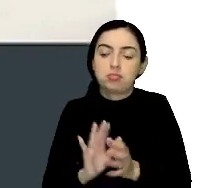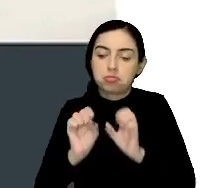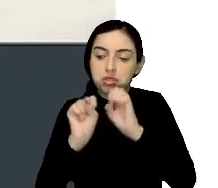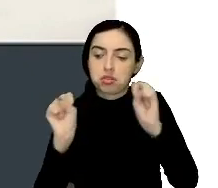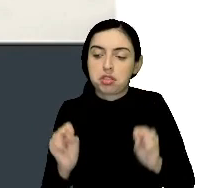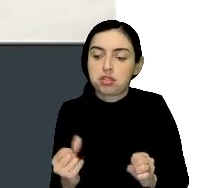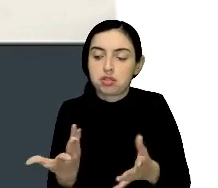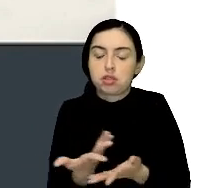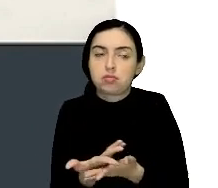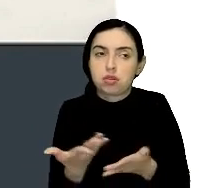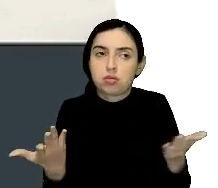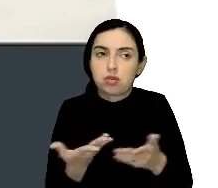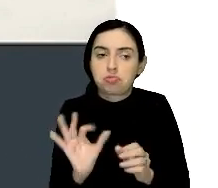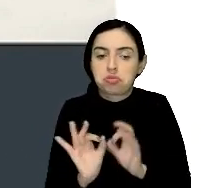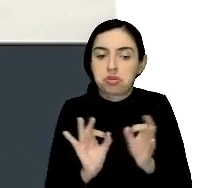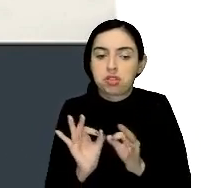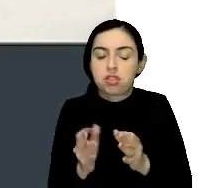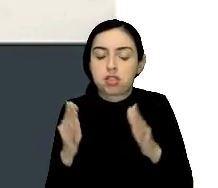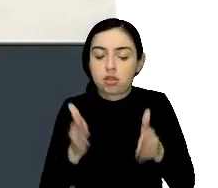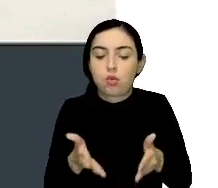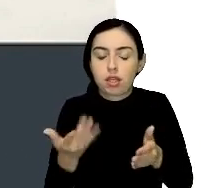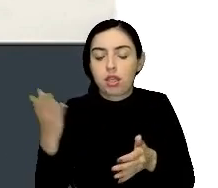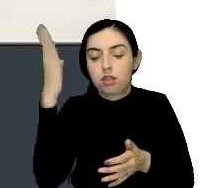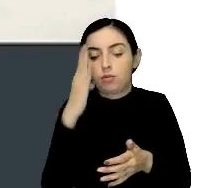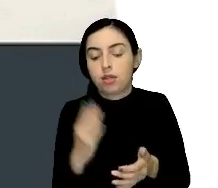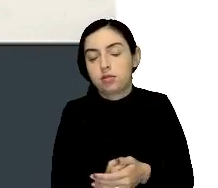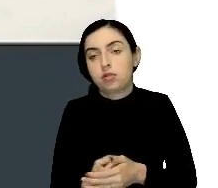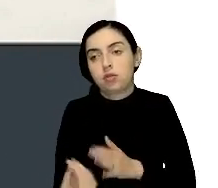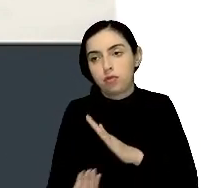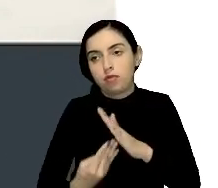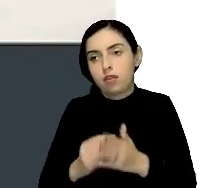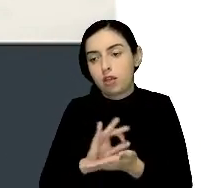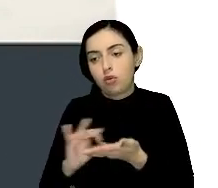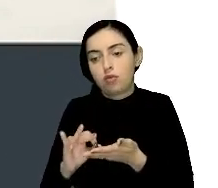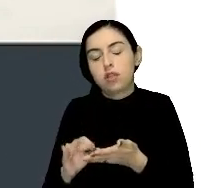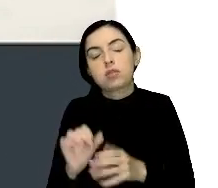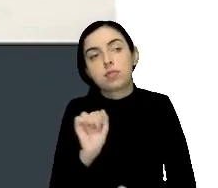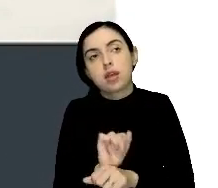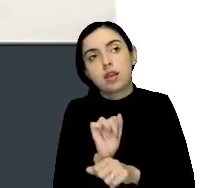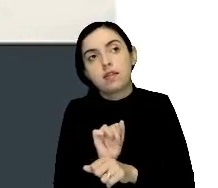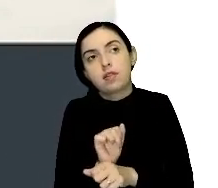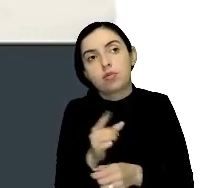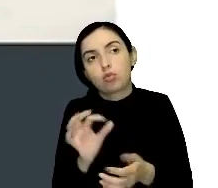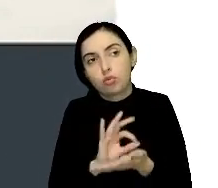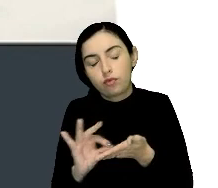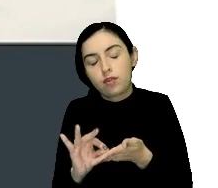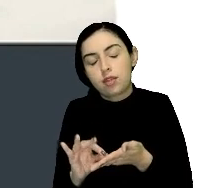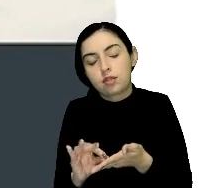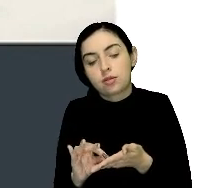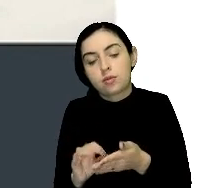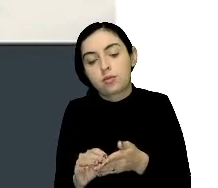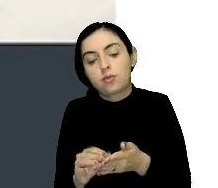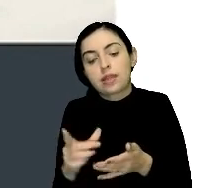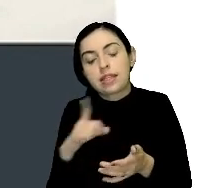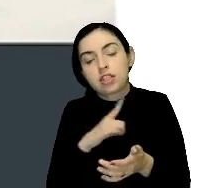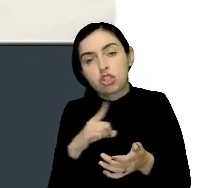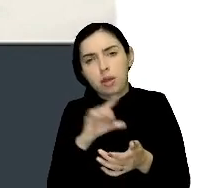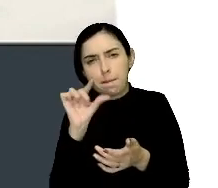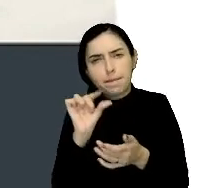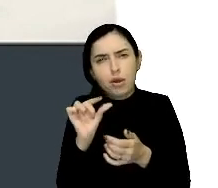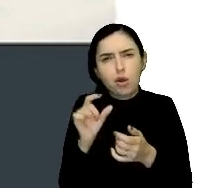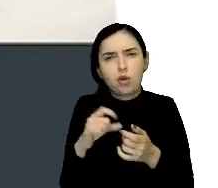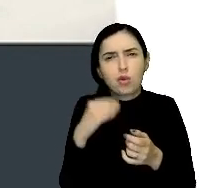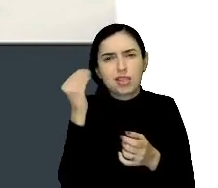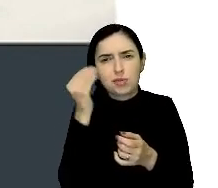aqui no território nacional. Então ele vinha com o visto e ficava com o visto. Havia poucas situações em que